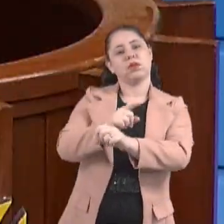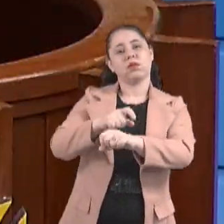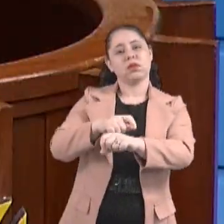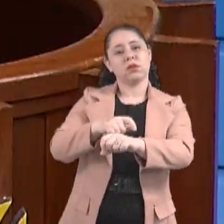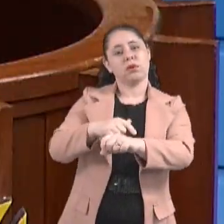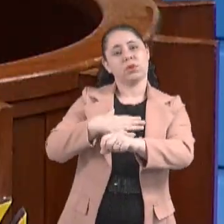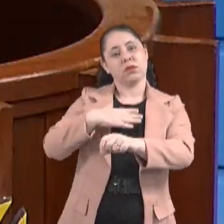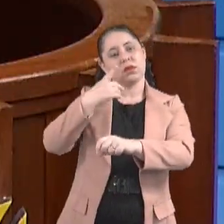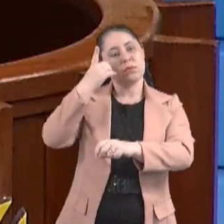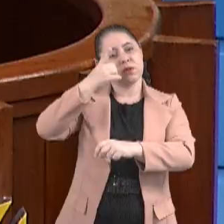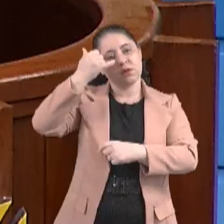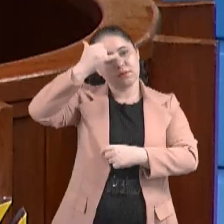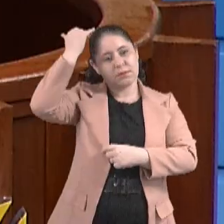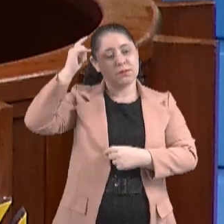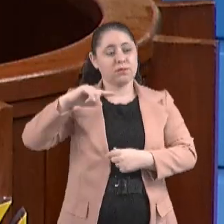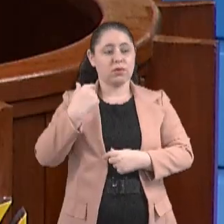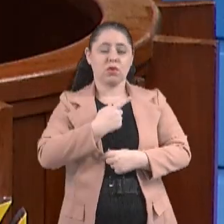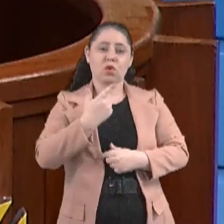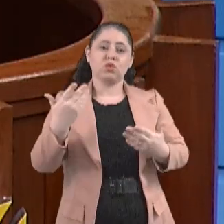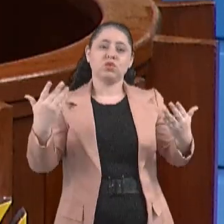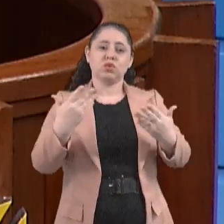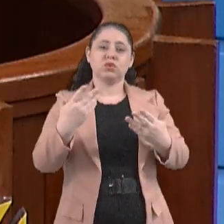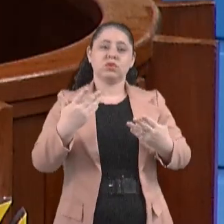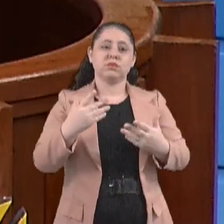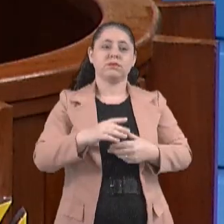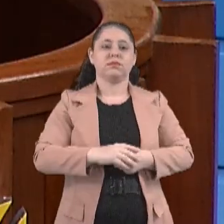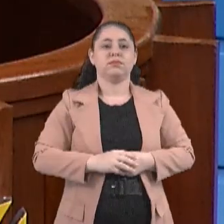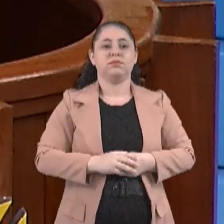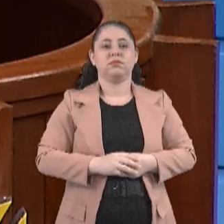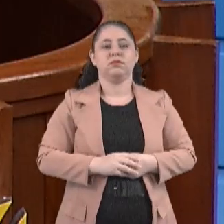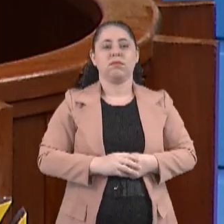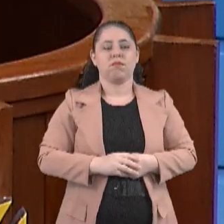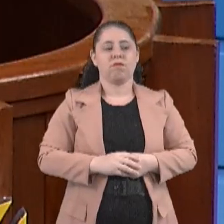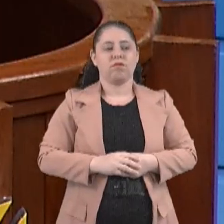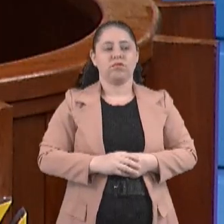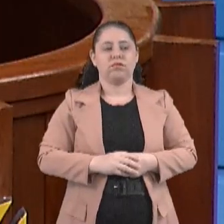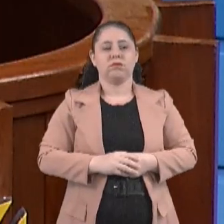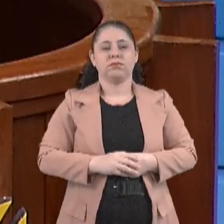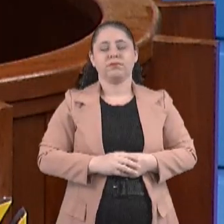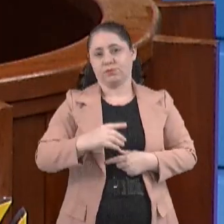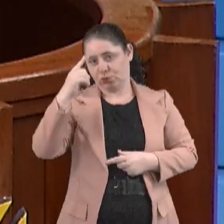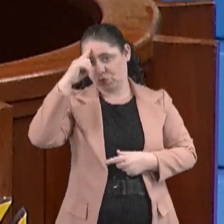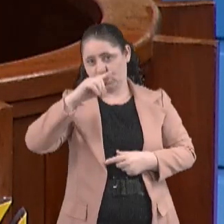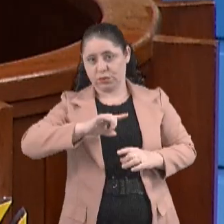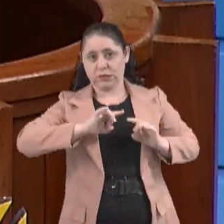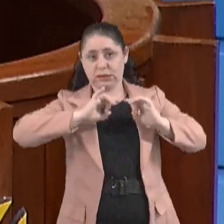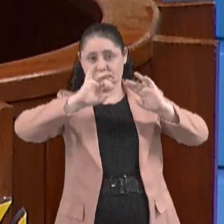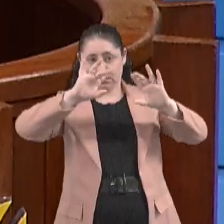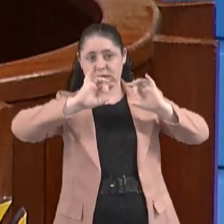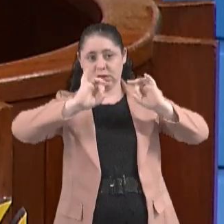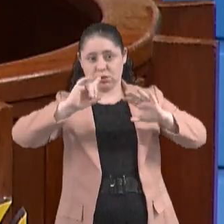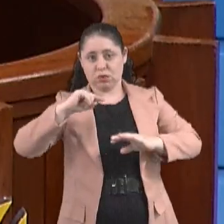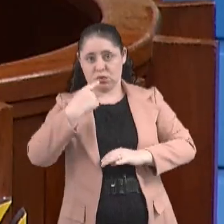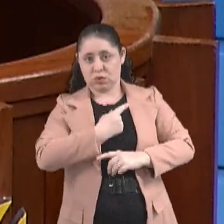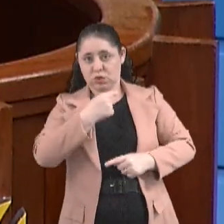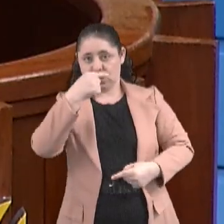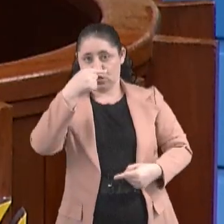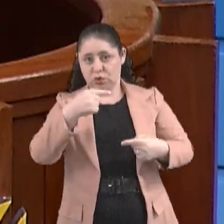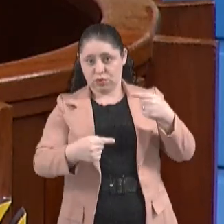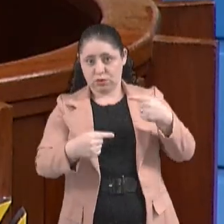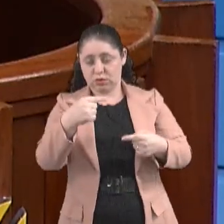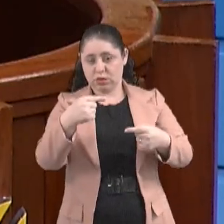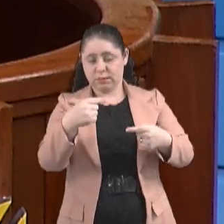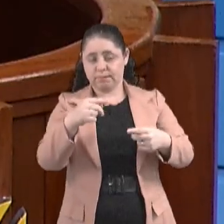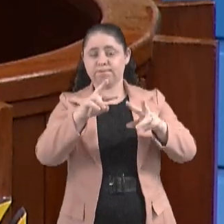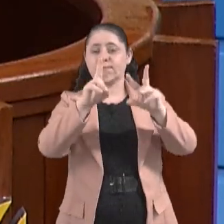e colocado para nós, mulheres, hoje aqui da Assembleia, como um dia especial para nós, para a gente poder debater pautas